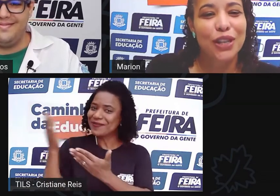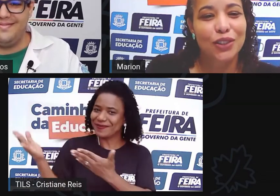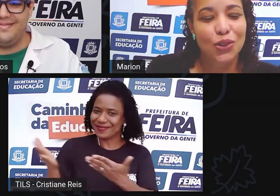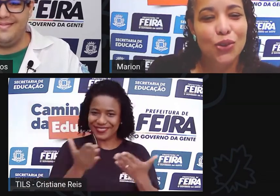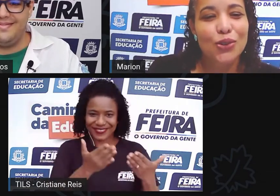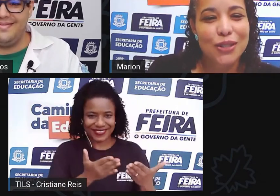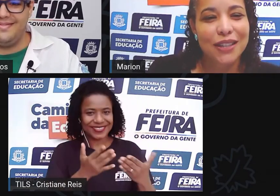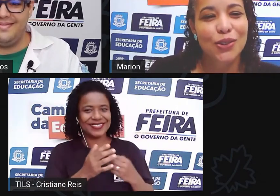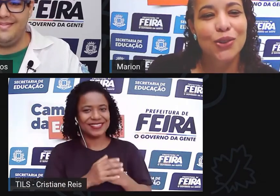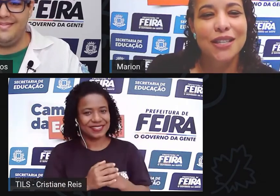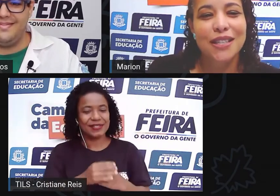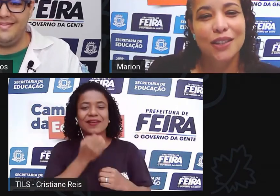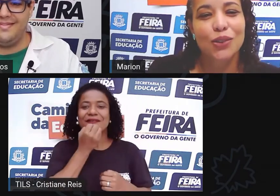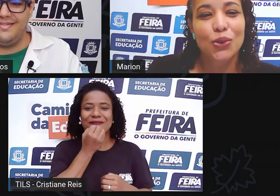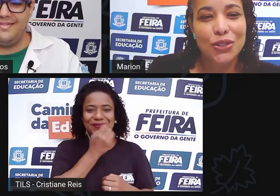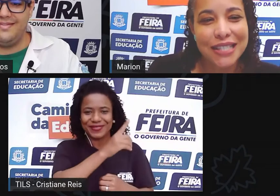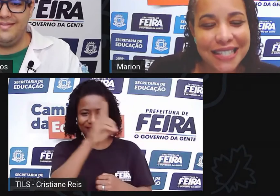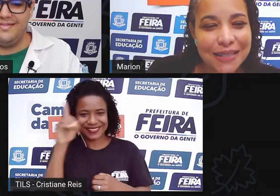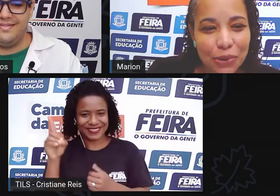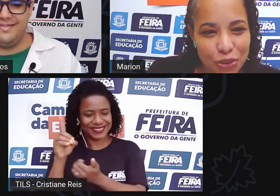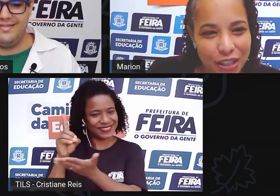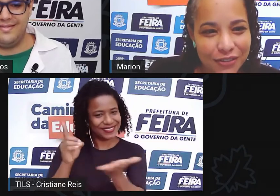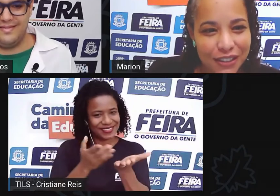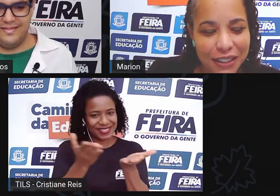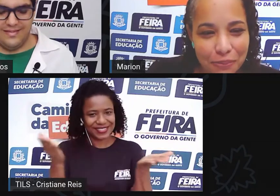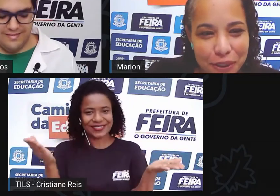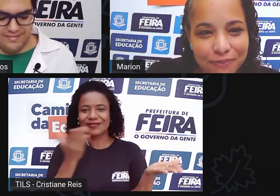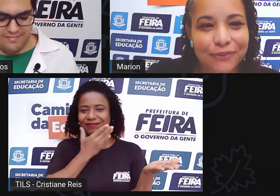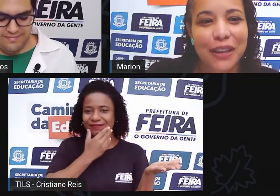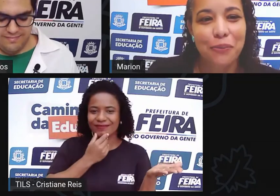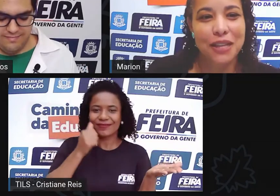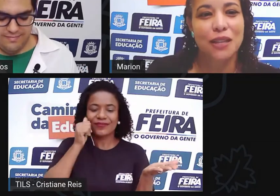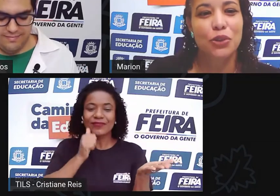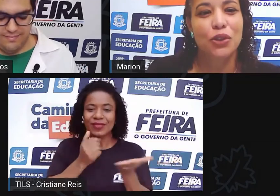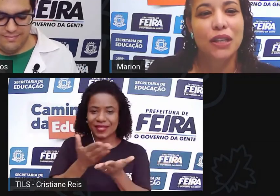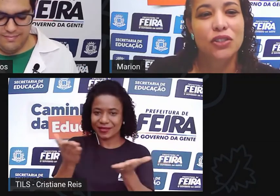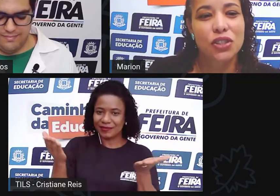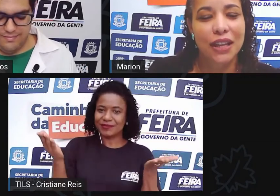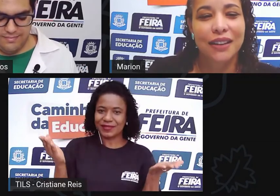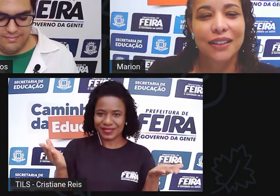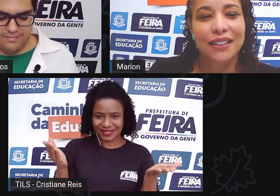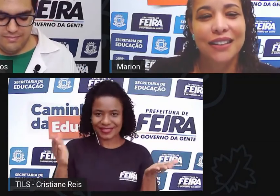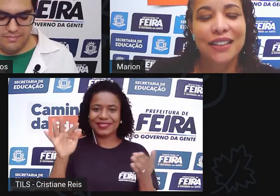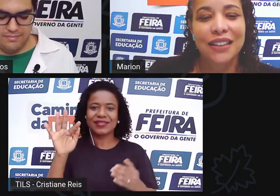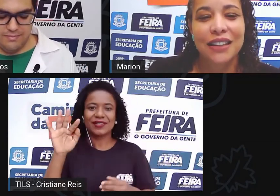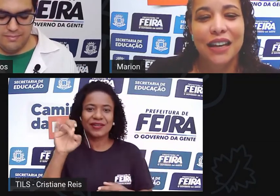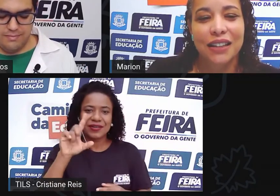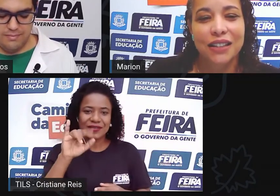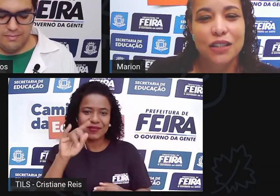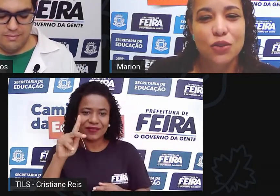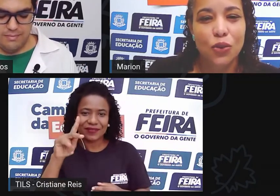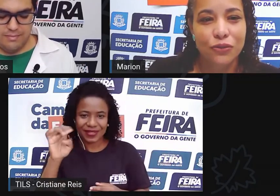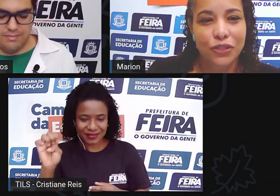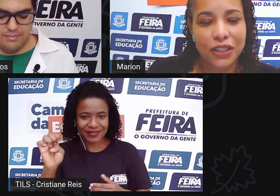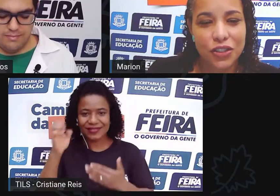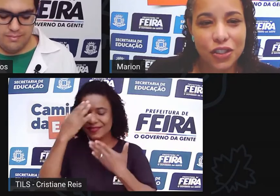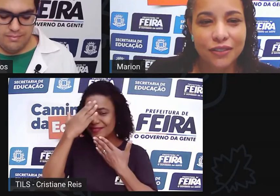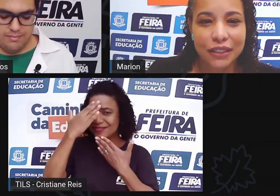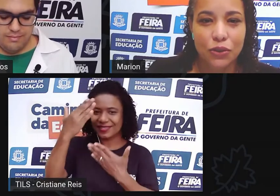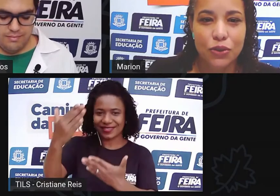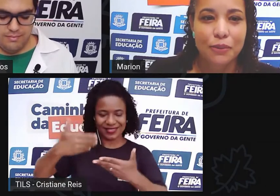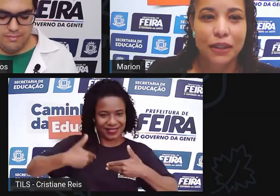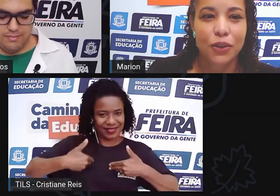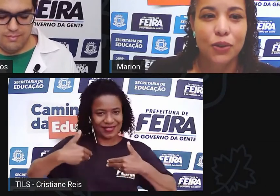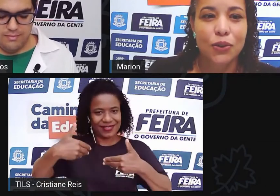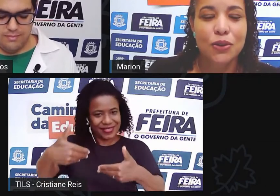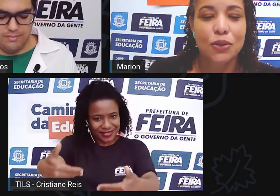Bom dia a todos, a todas e a todos. Bom dia, Felipe. É um prazer muito grande estar aqui. Agradeço o convite.